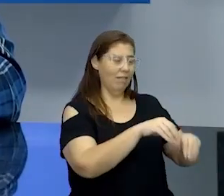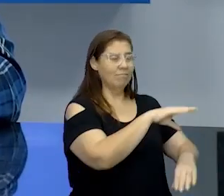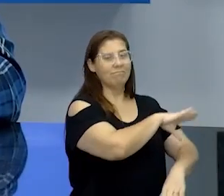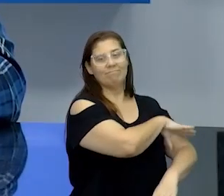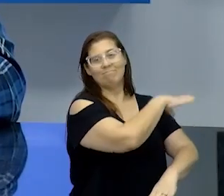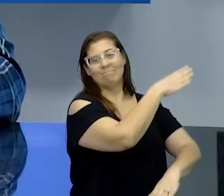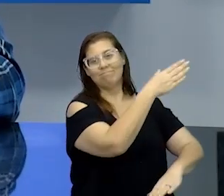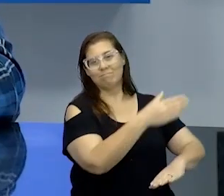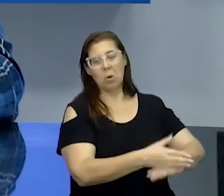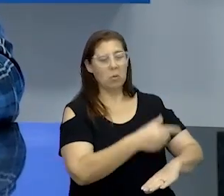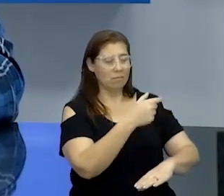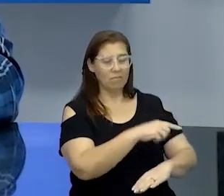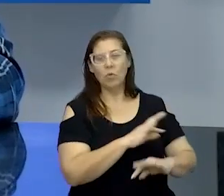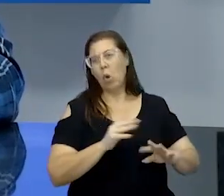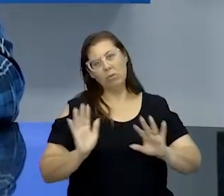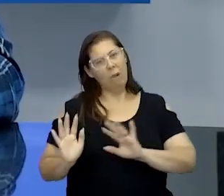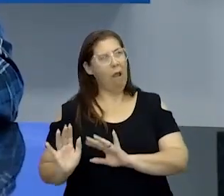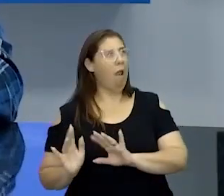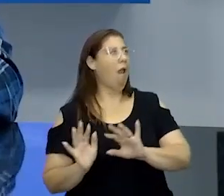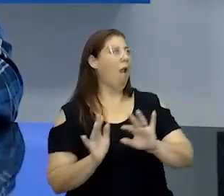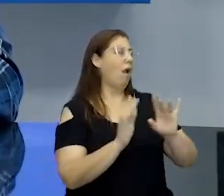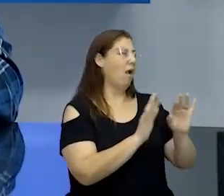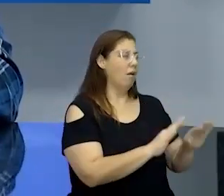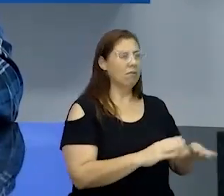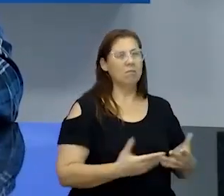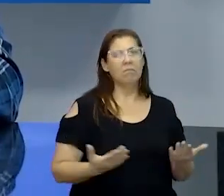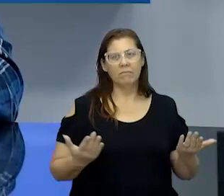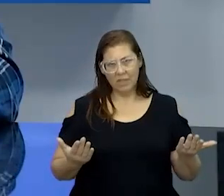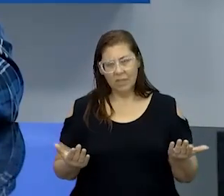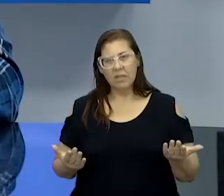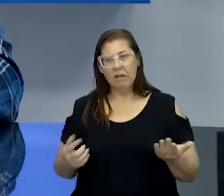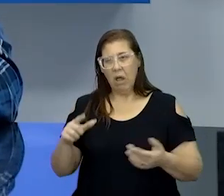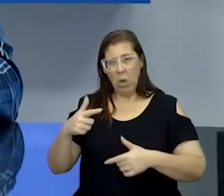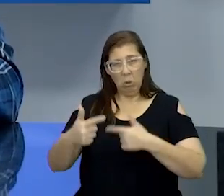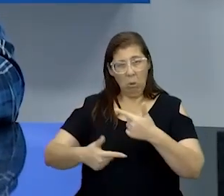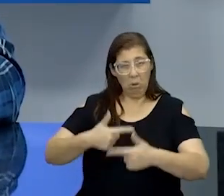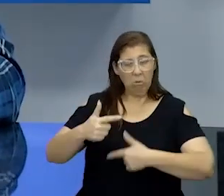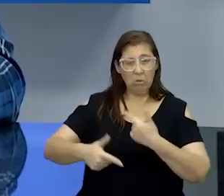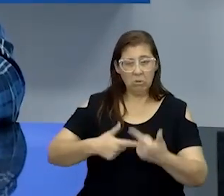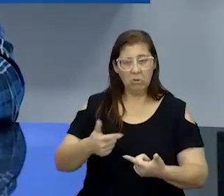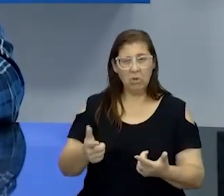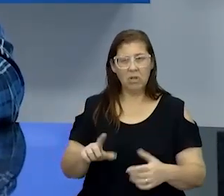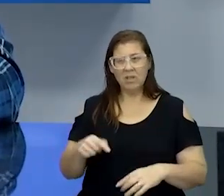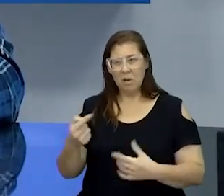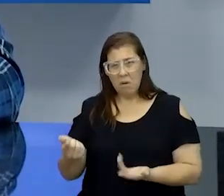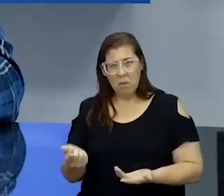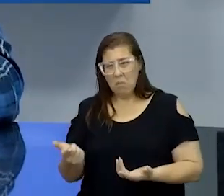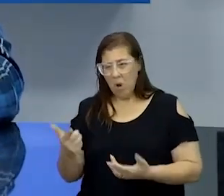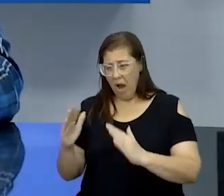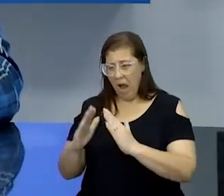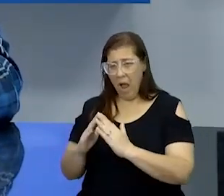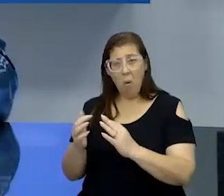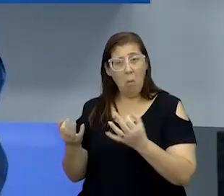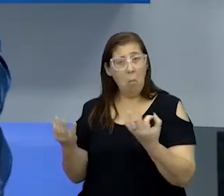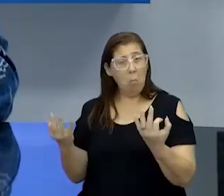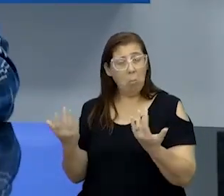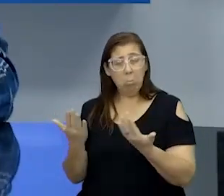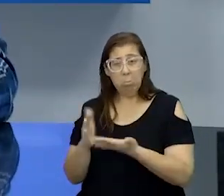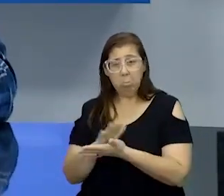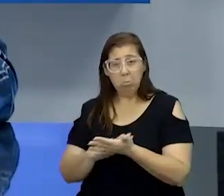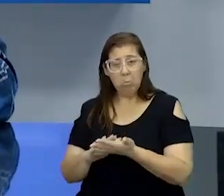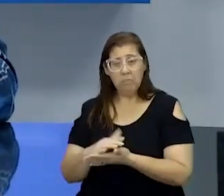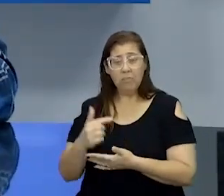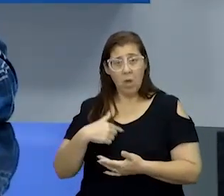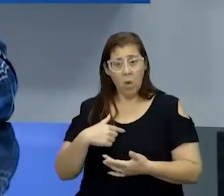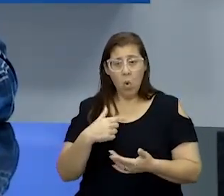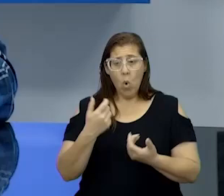coisa, para quem lutou na guerra, né, deve ter sido uma coisa muito tocante depois, né? Porque você